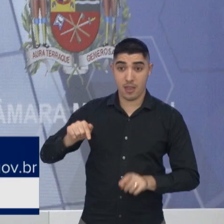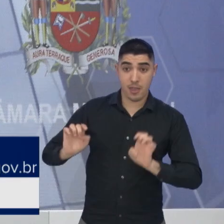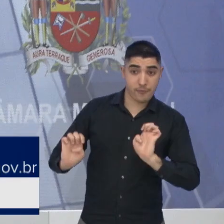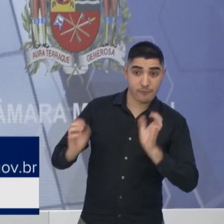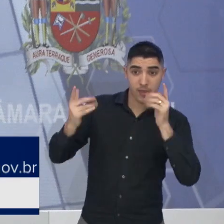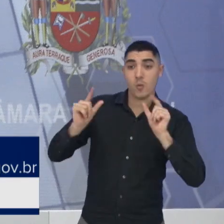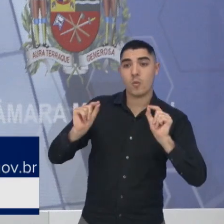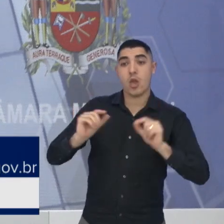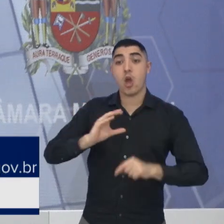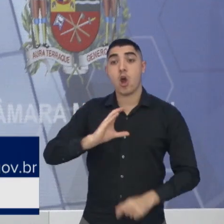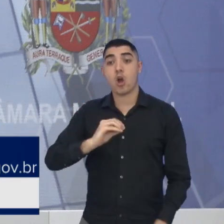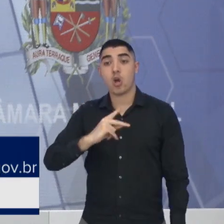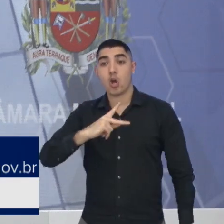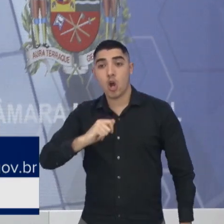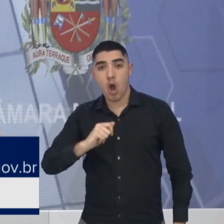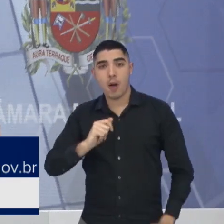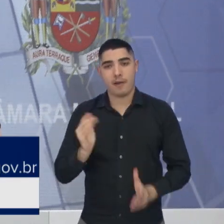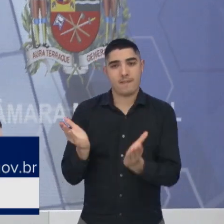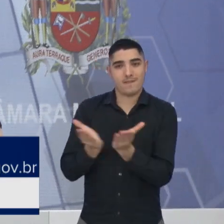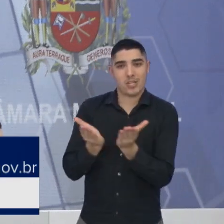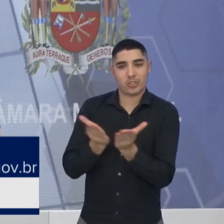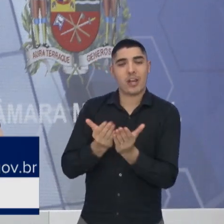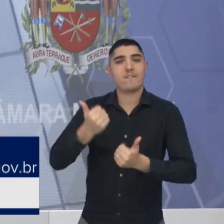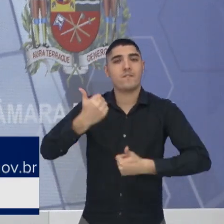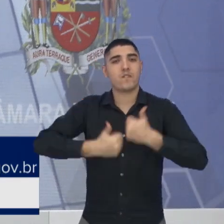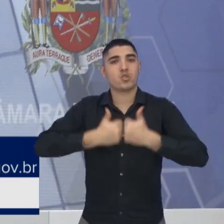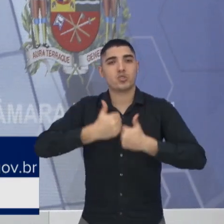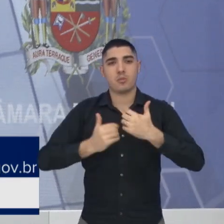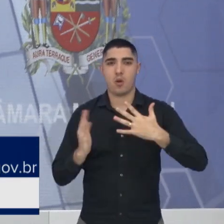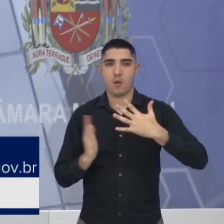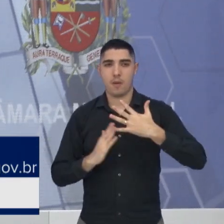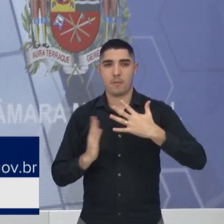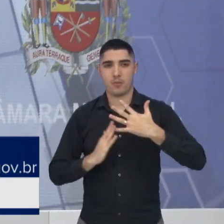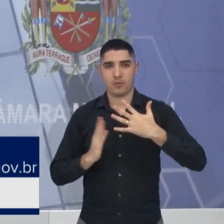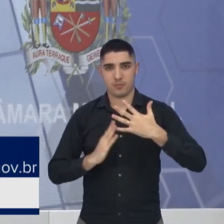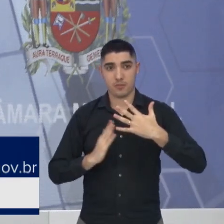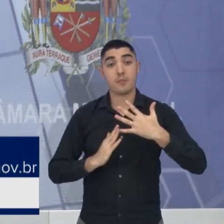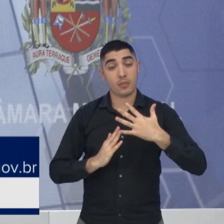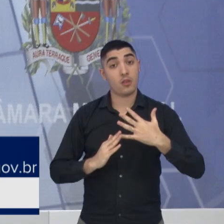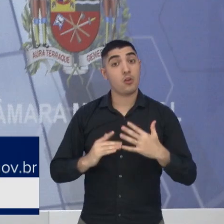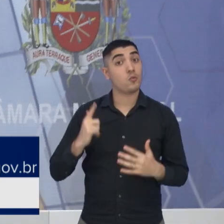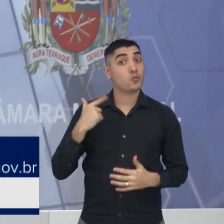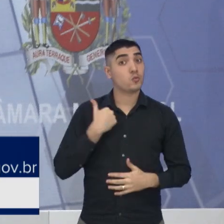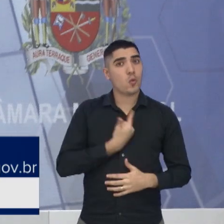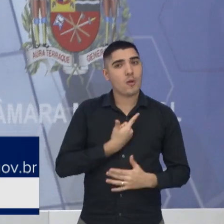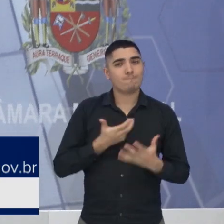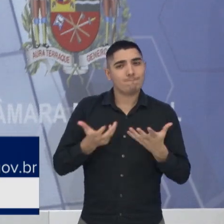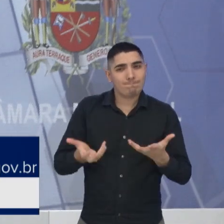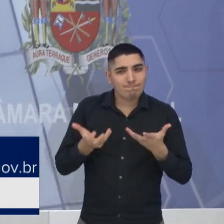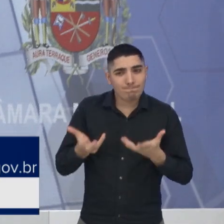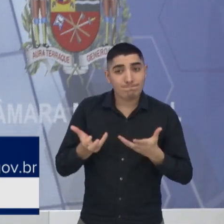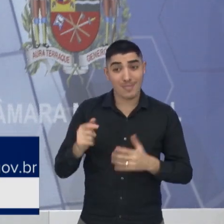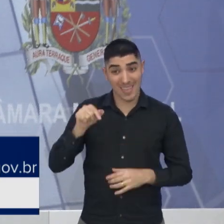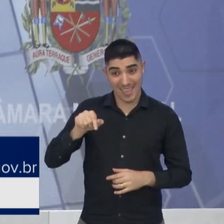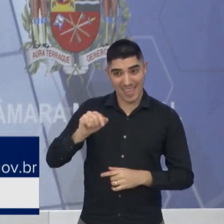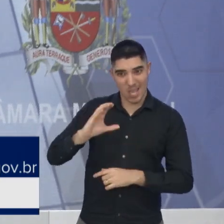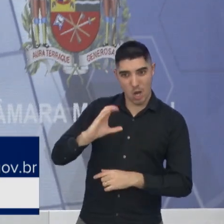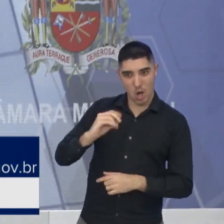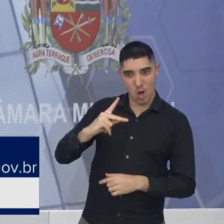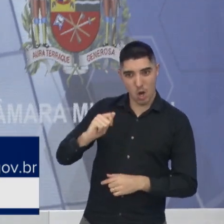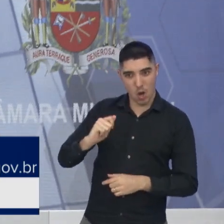Copa Evangélica de Futebol Amador, e nós gostaríamos que essa Copa